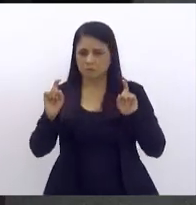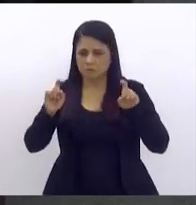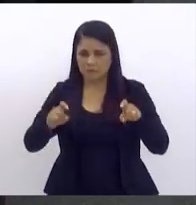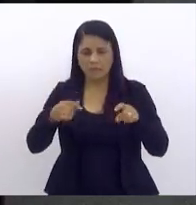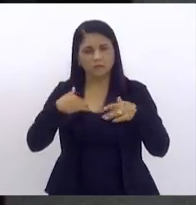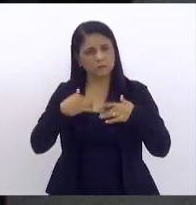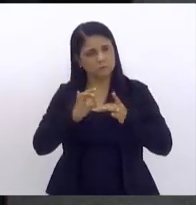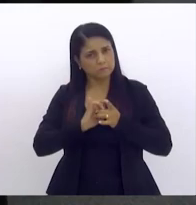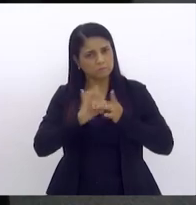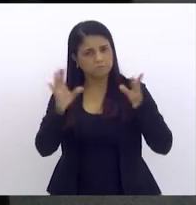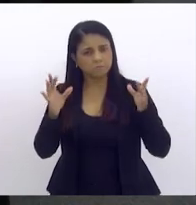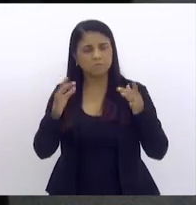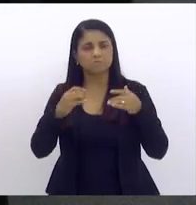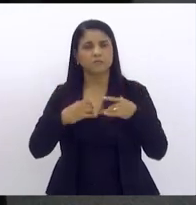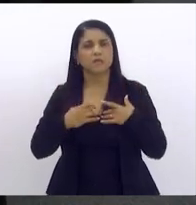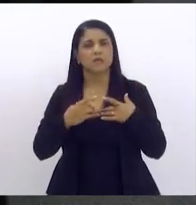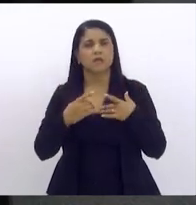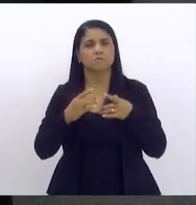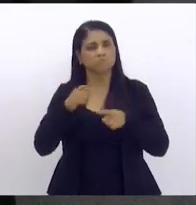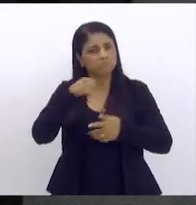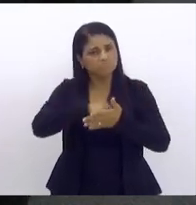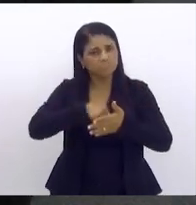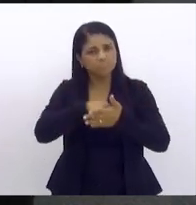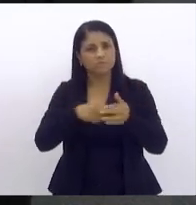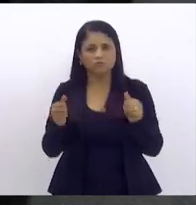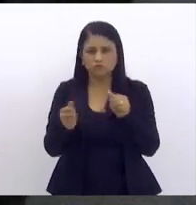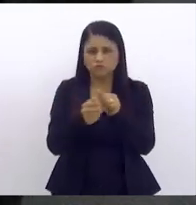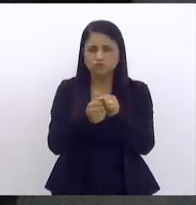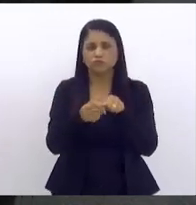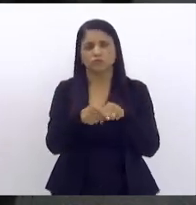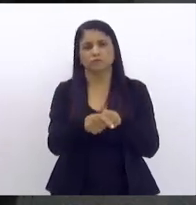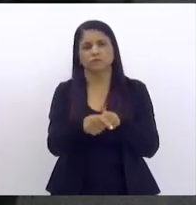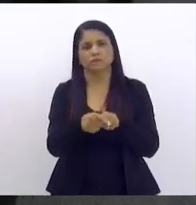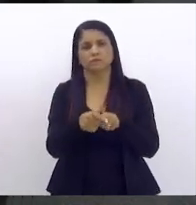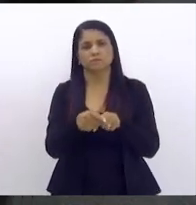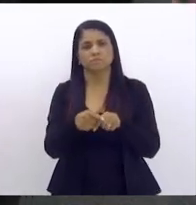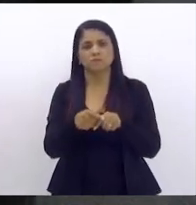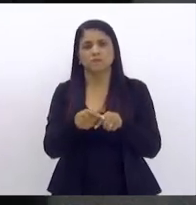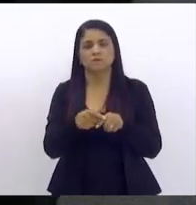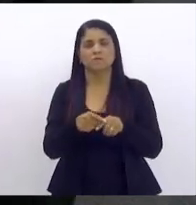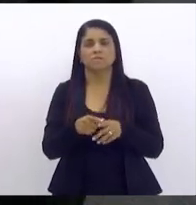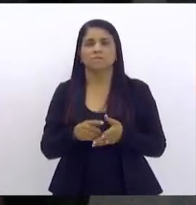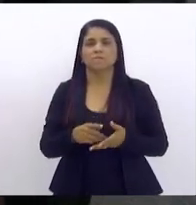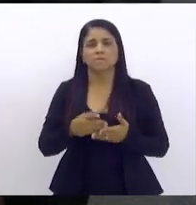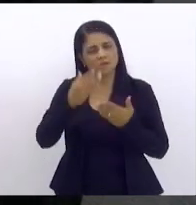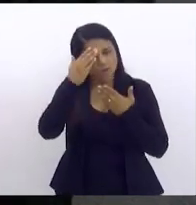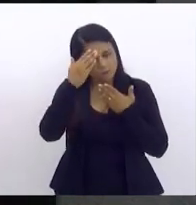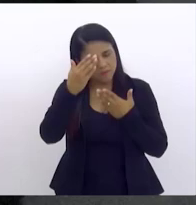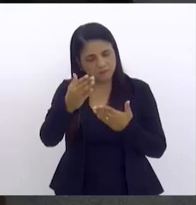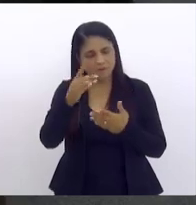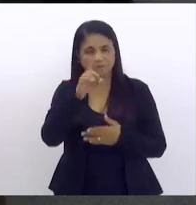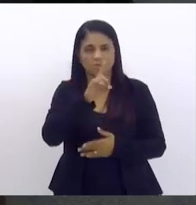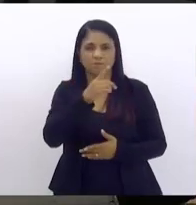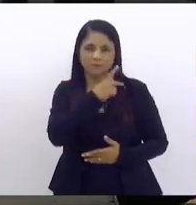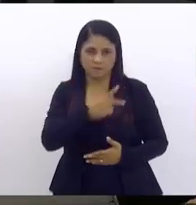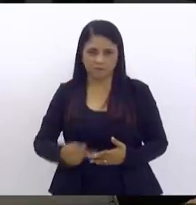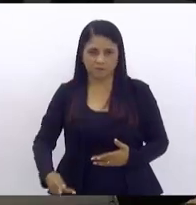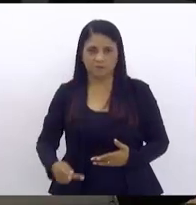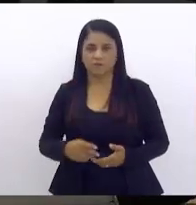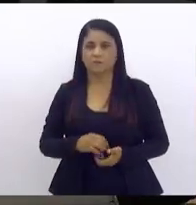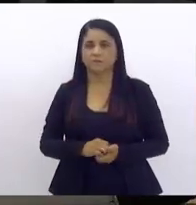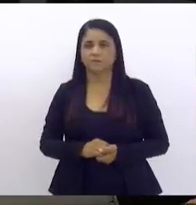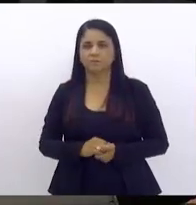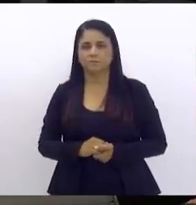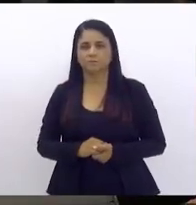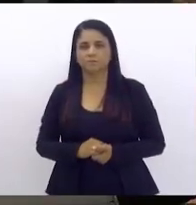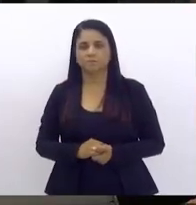e sabemos que, pela sua combatividade, você não se curvará. Muito obrigada, presidente. Pela ordem, presidente.